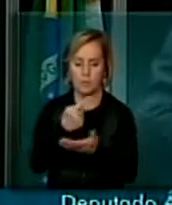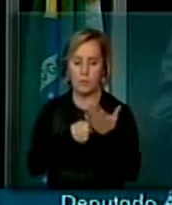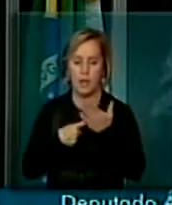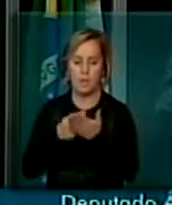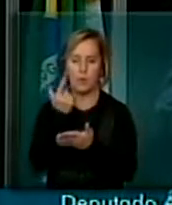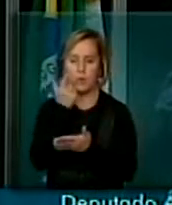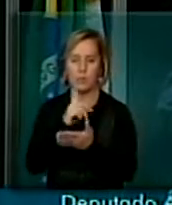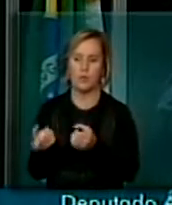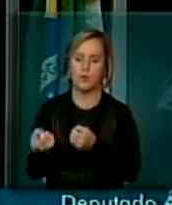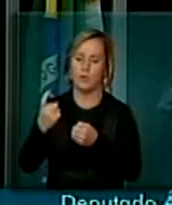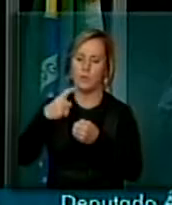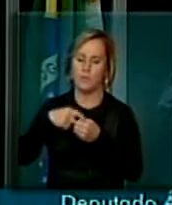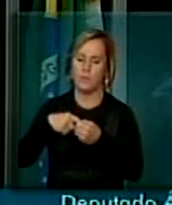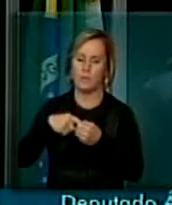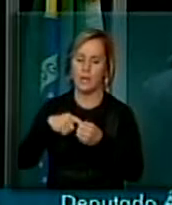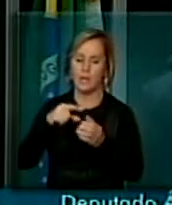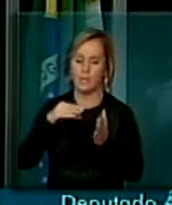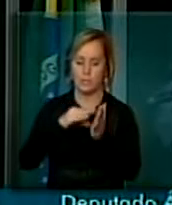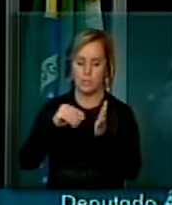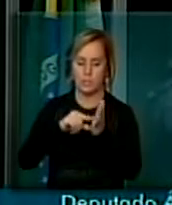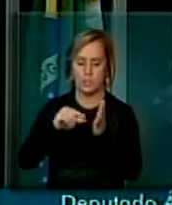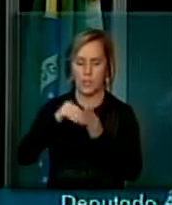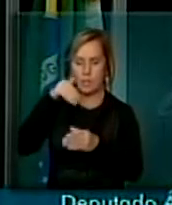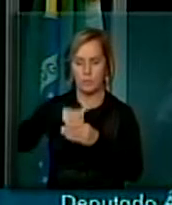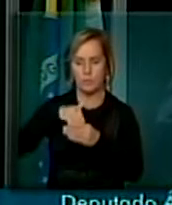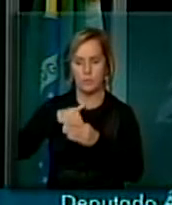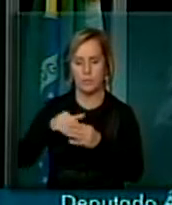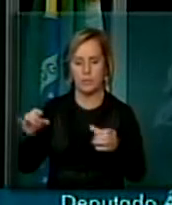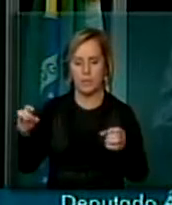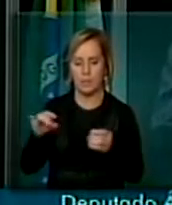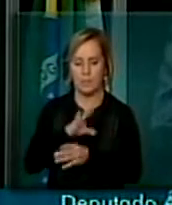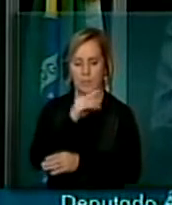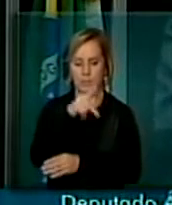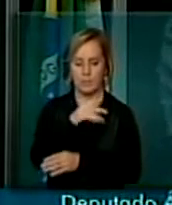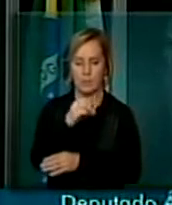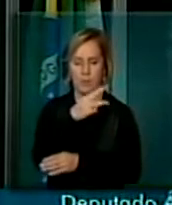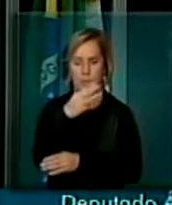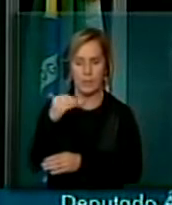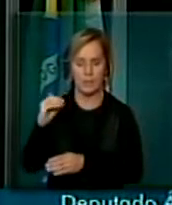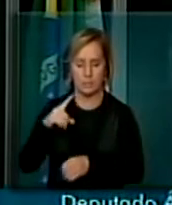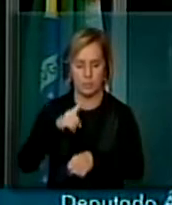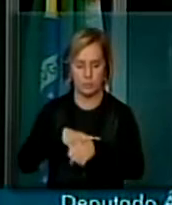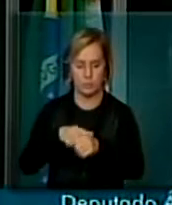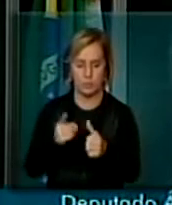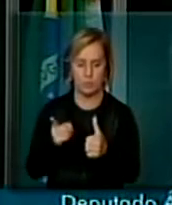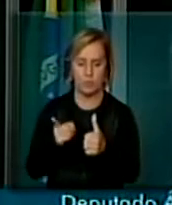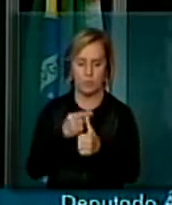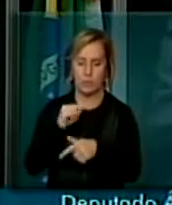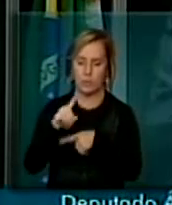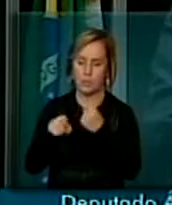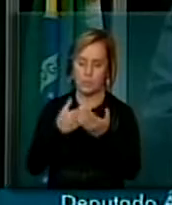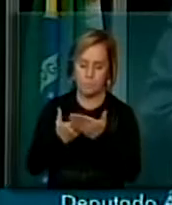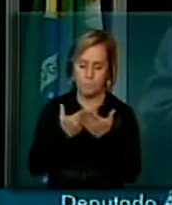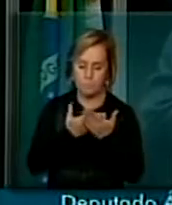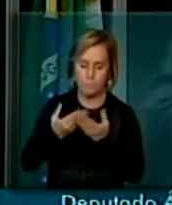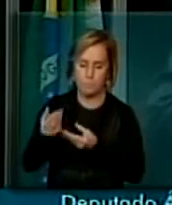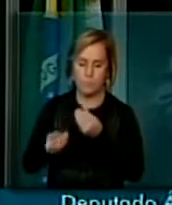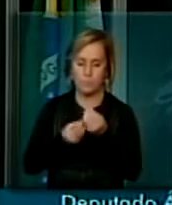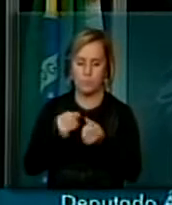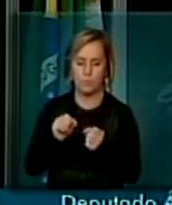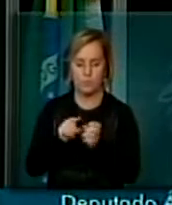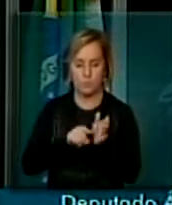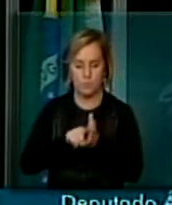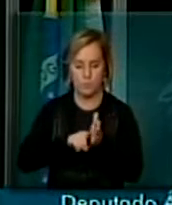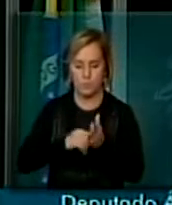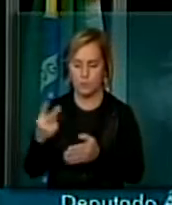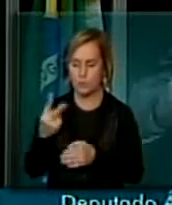possa votar os destaques para concluir o primeiro turno da PEC 300 e em seguida nos debruçarmos sobre o exame do